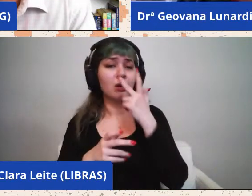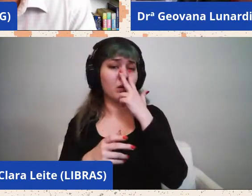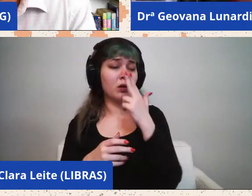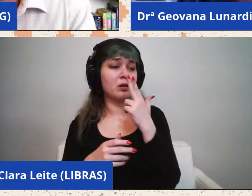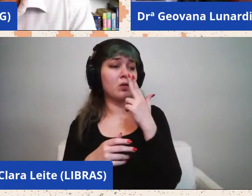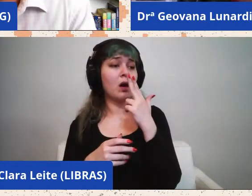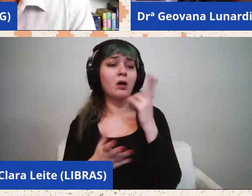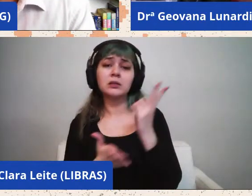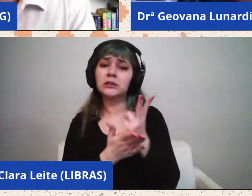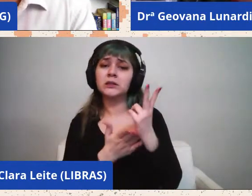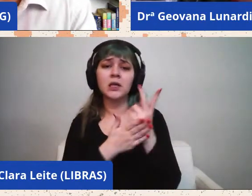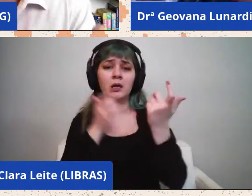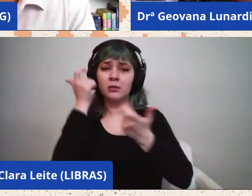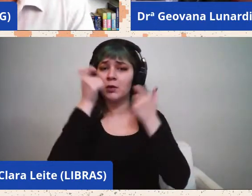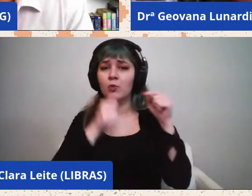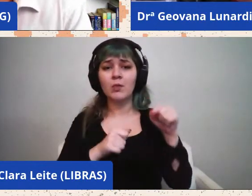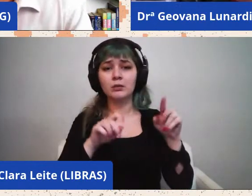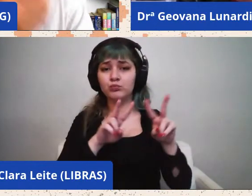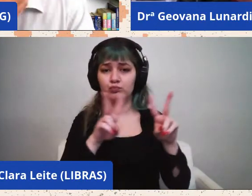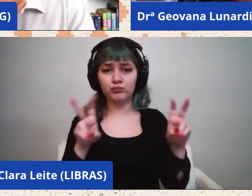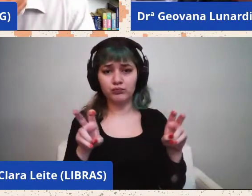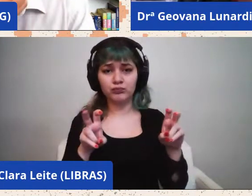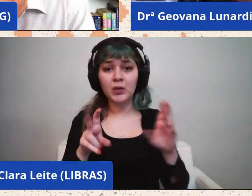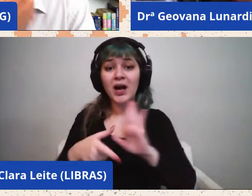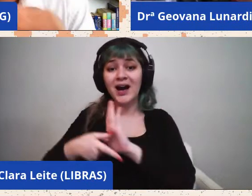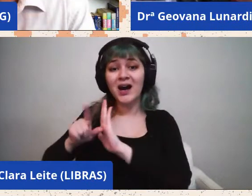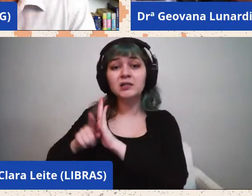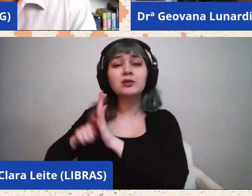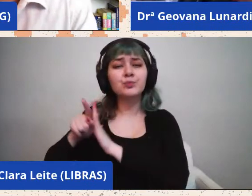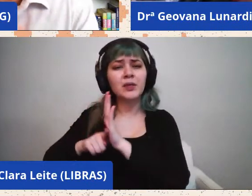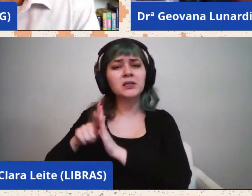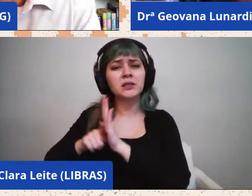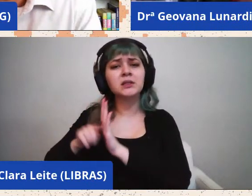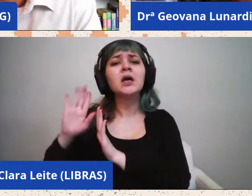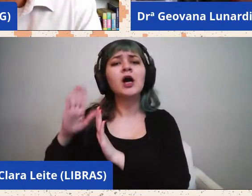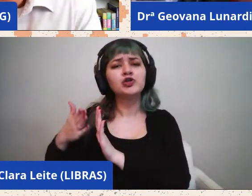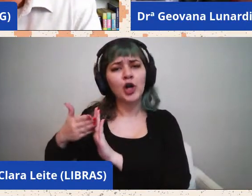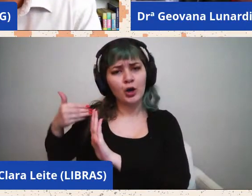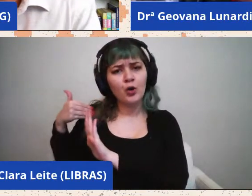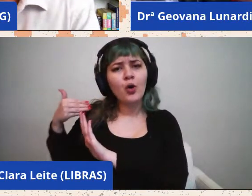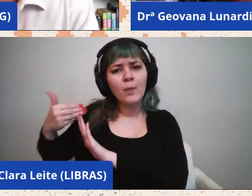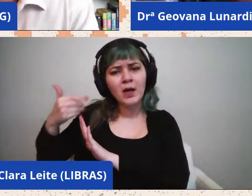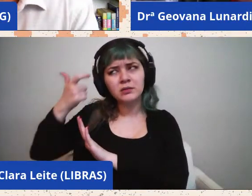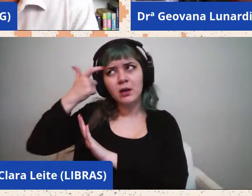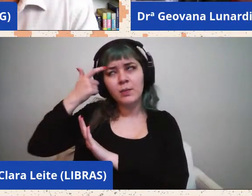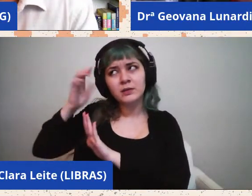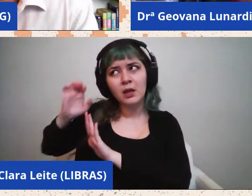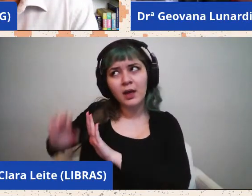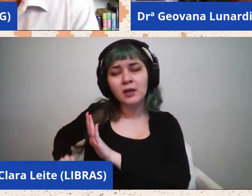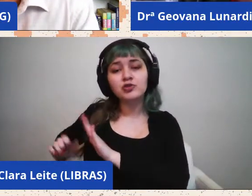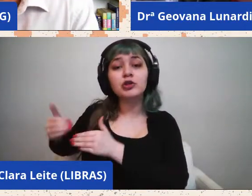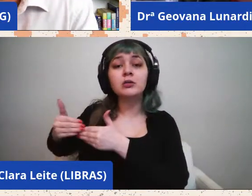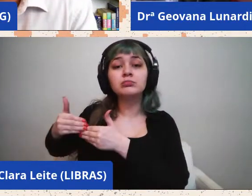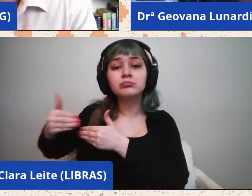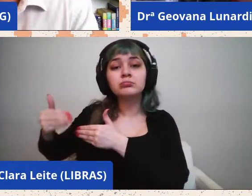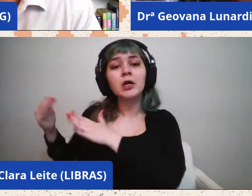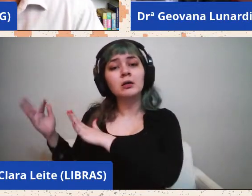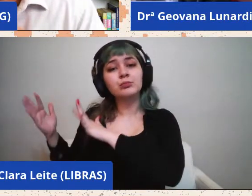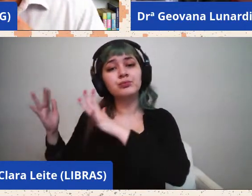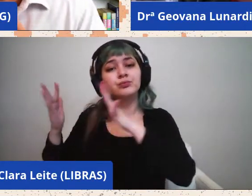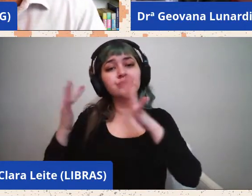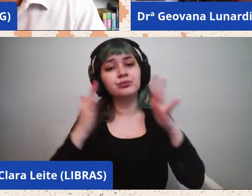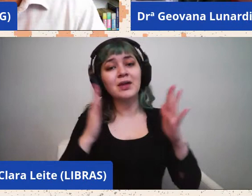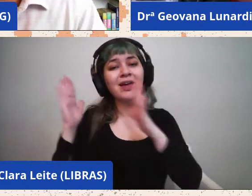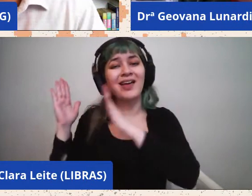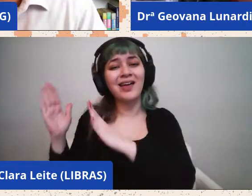preocupação permanente, que ela começa antes da pesquisa, ela vai por todas as